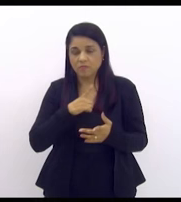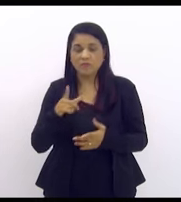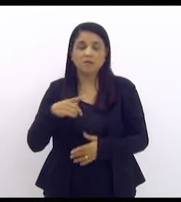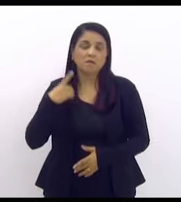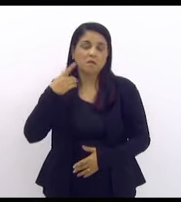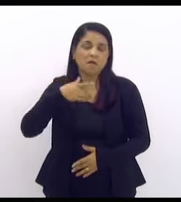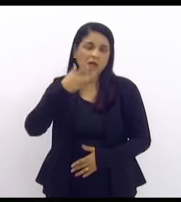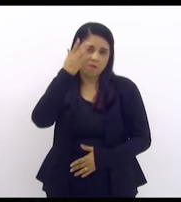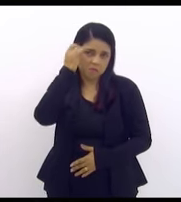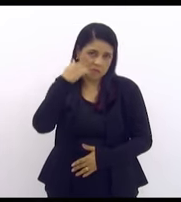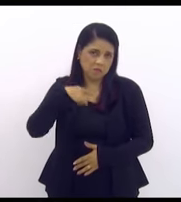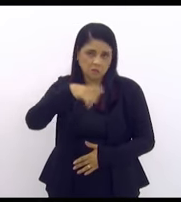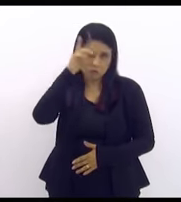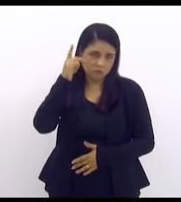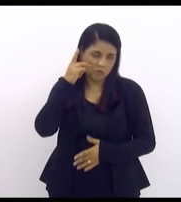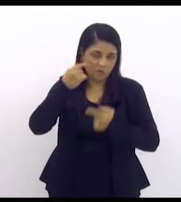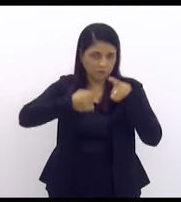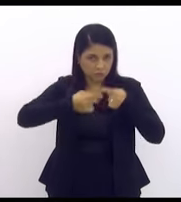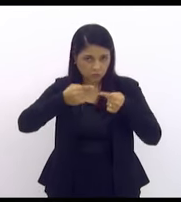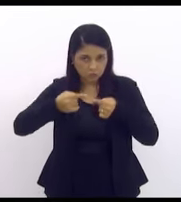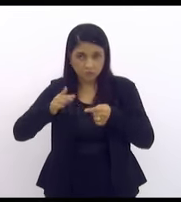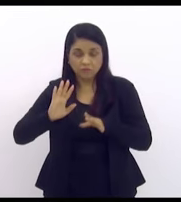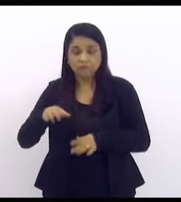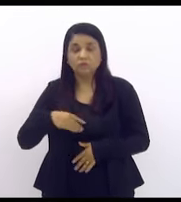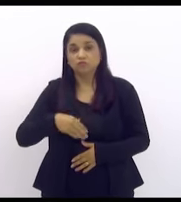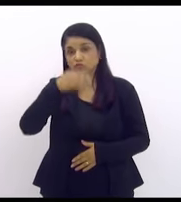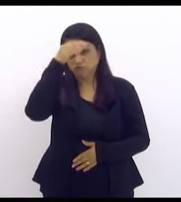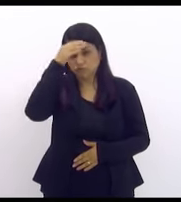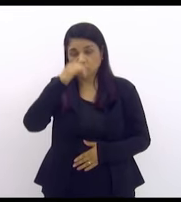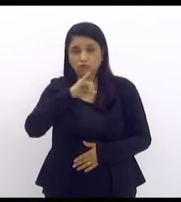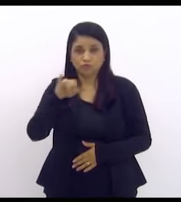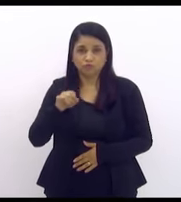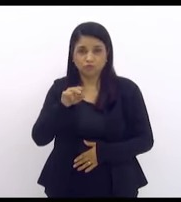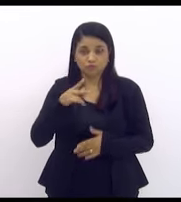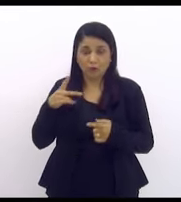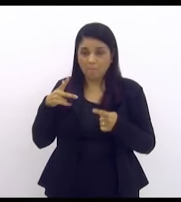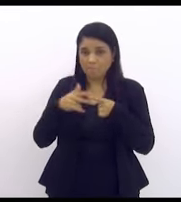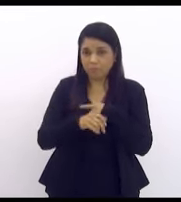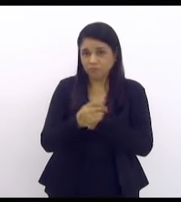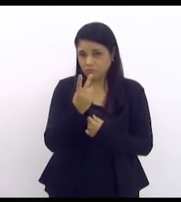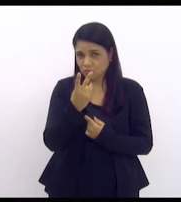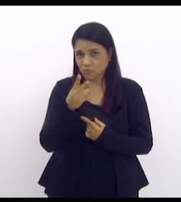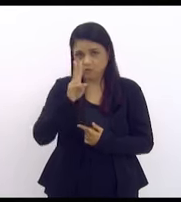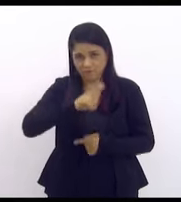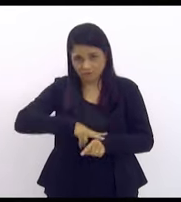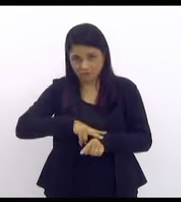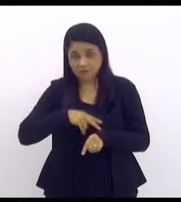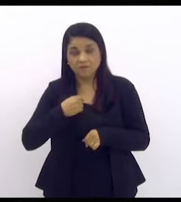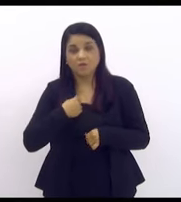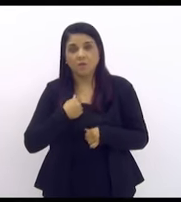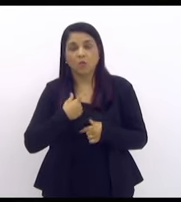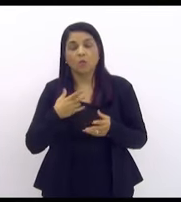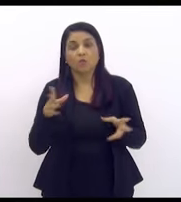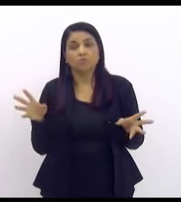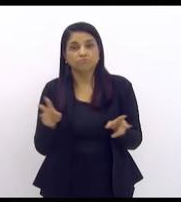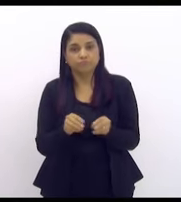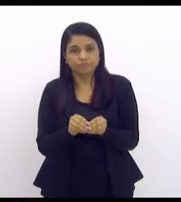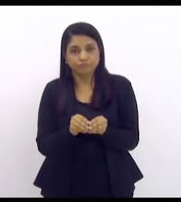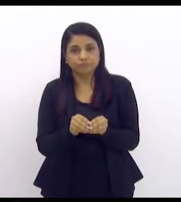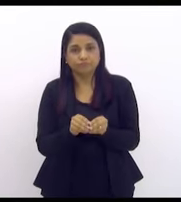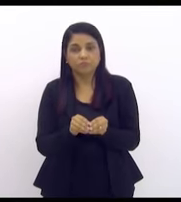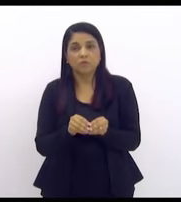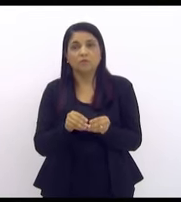amanhã. Então, já que a tia Jô já me cortou duas vezes, não vou querer deixar me cortar mais, né, eu só queria dizer que